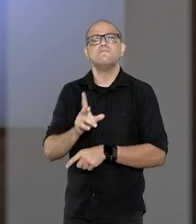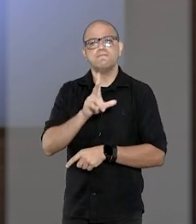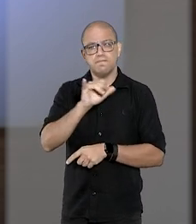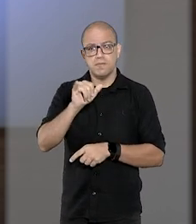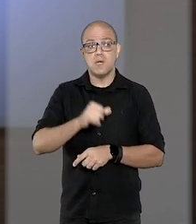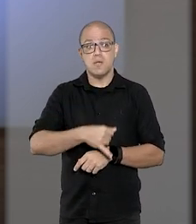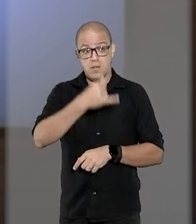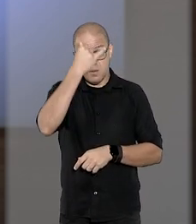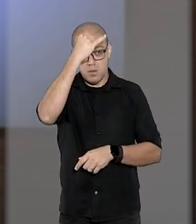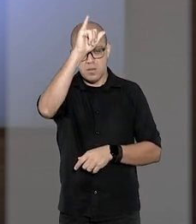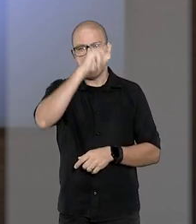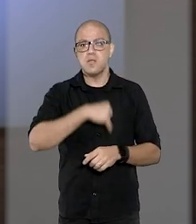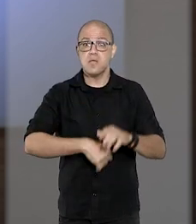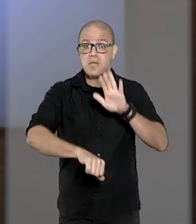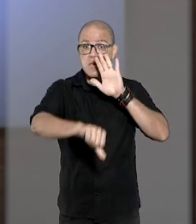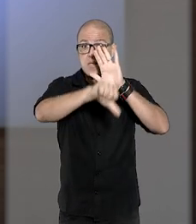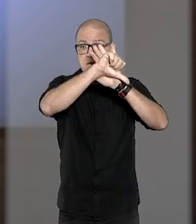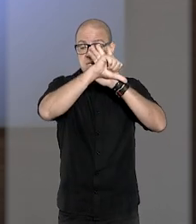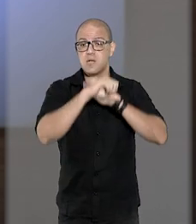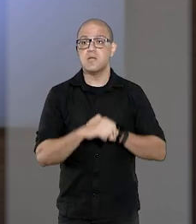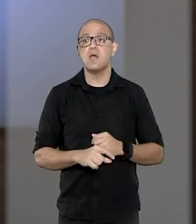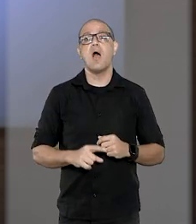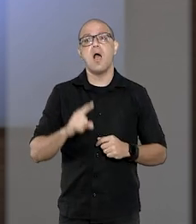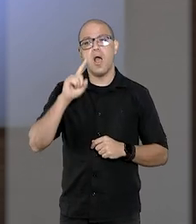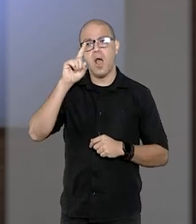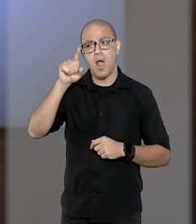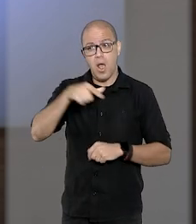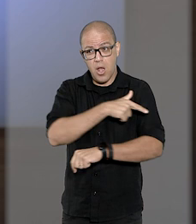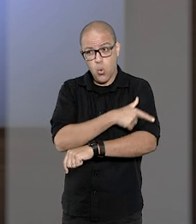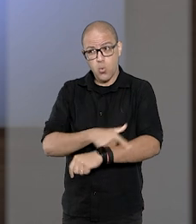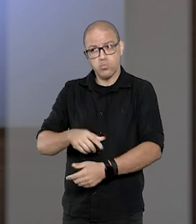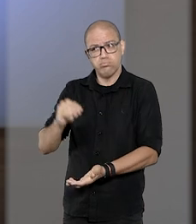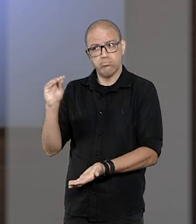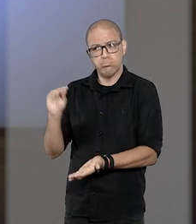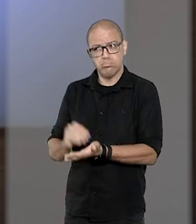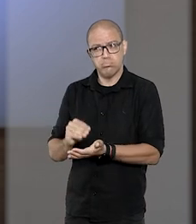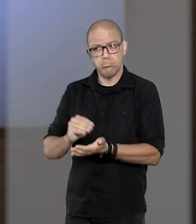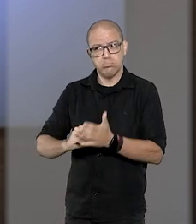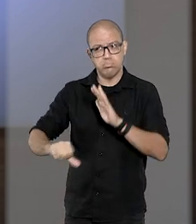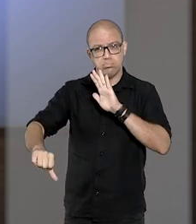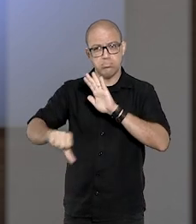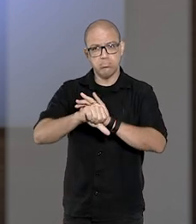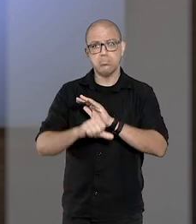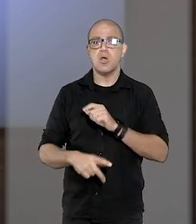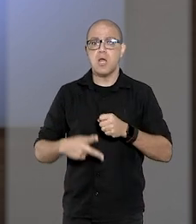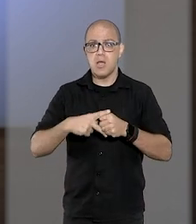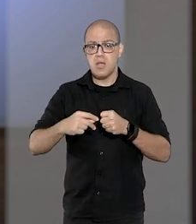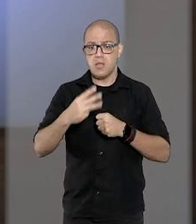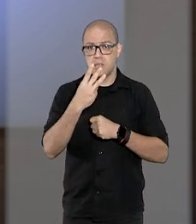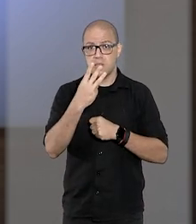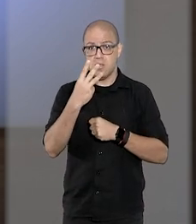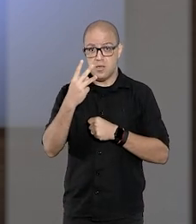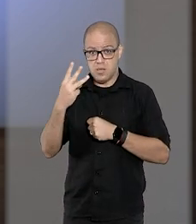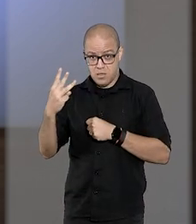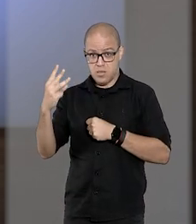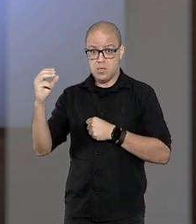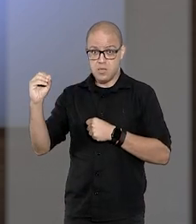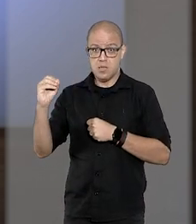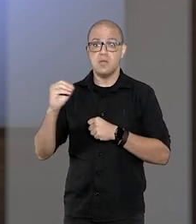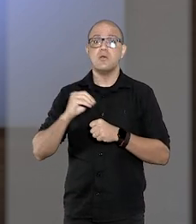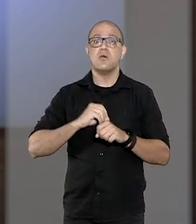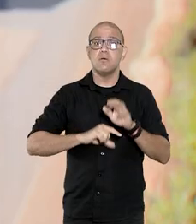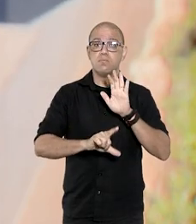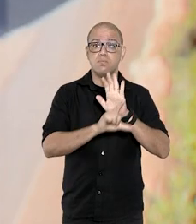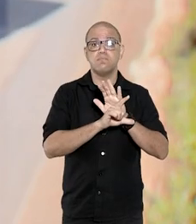prevenção e repressão de crimes, constitui conduta penalmente típica, prevista no artigo 330 do Código Penal